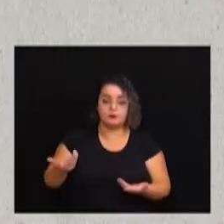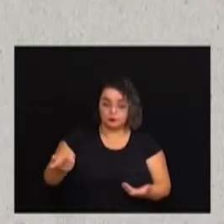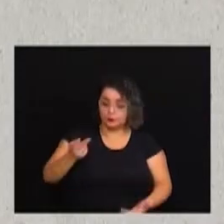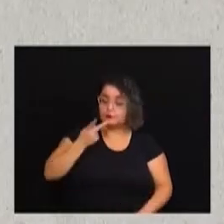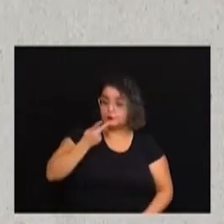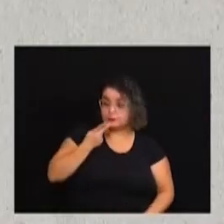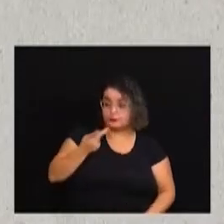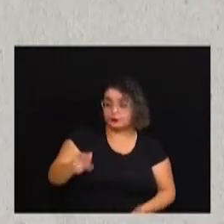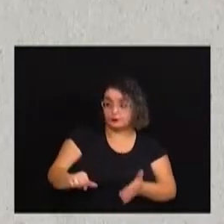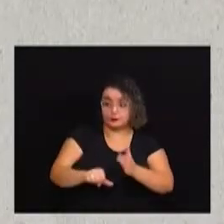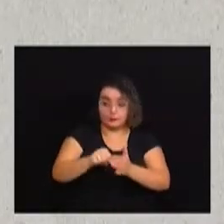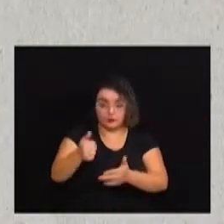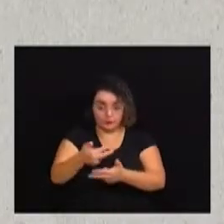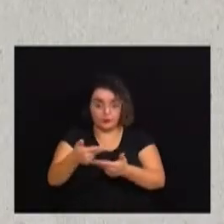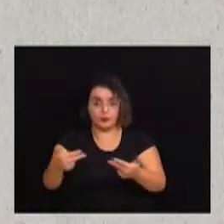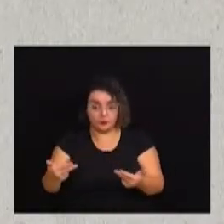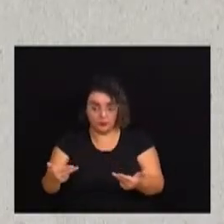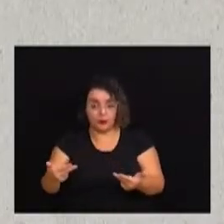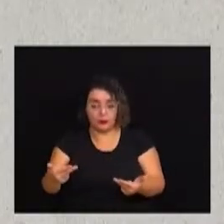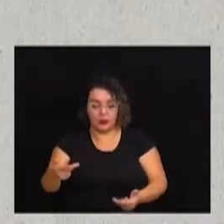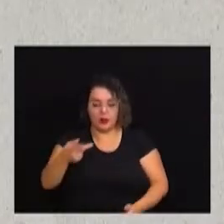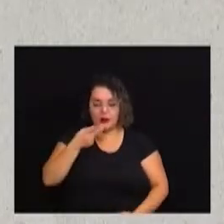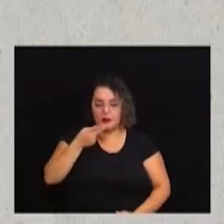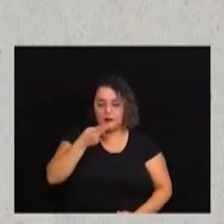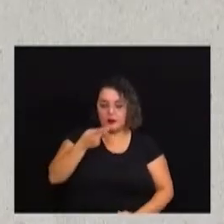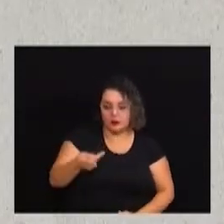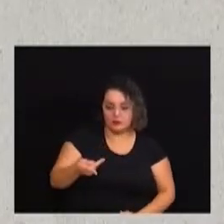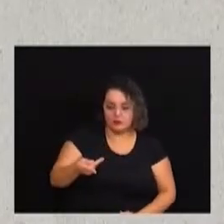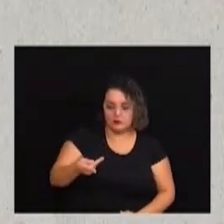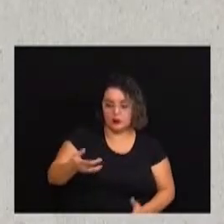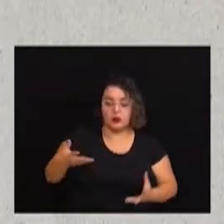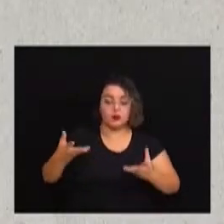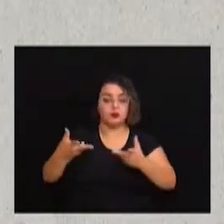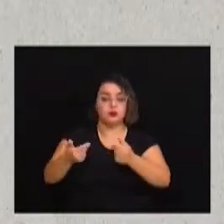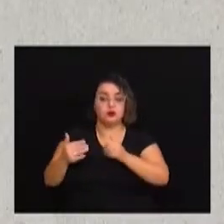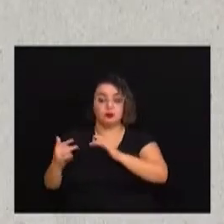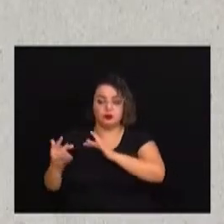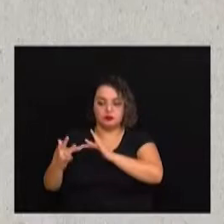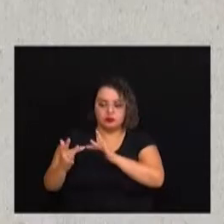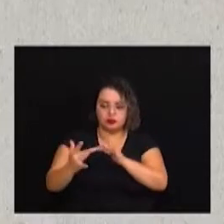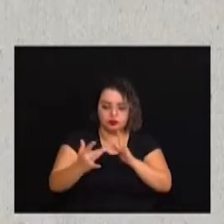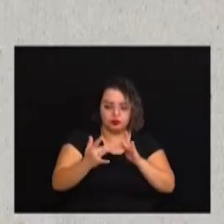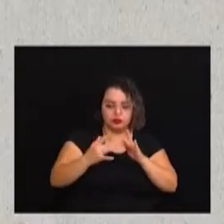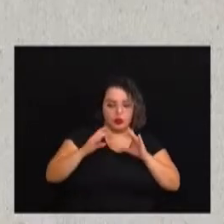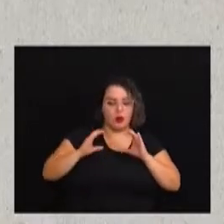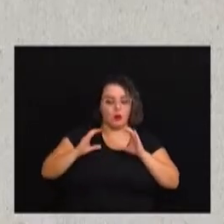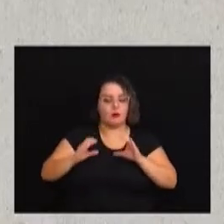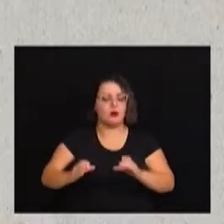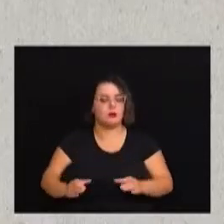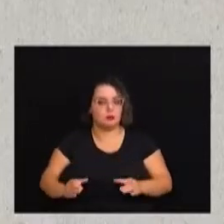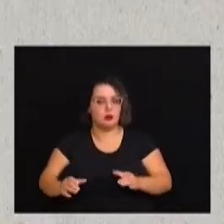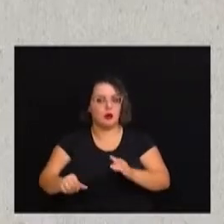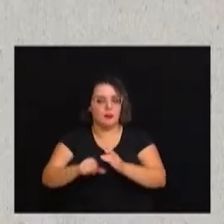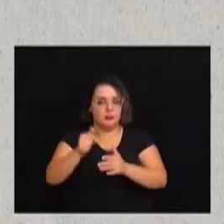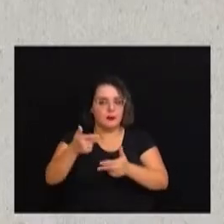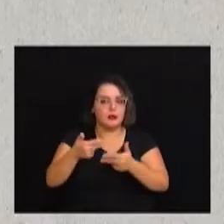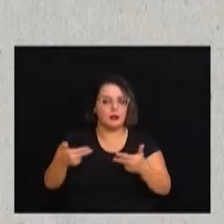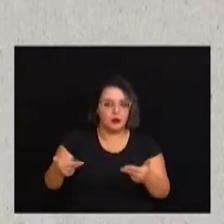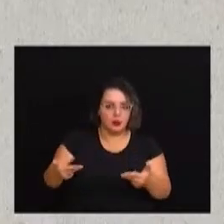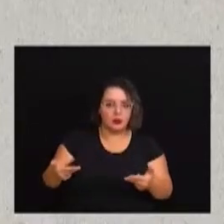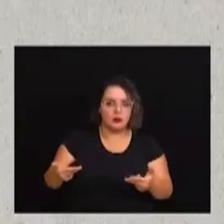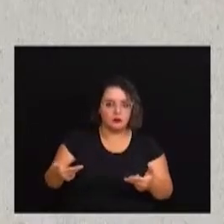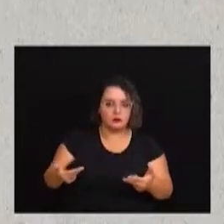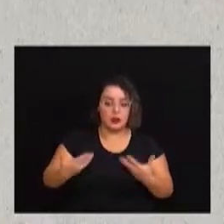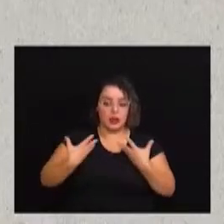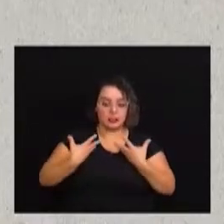Eu falo que a primeira coisa, como a gente está falando que está tudo muito ligado ao comportamental, o primeiro ponto é